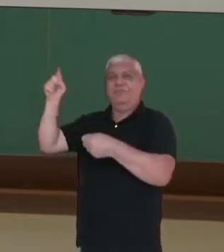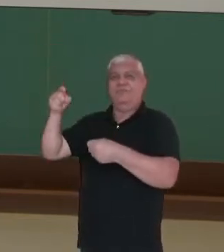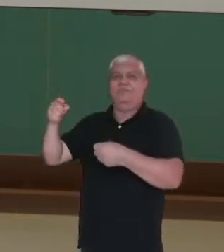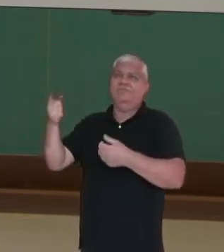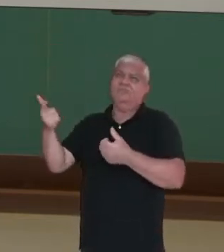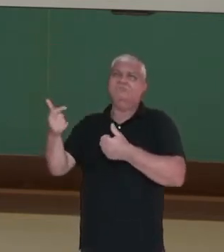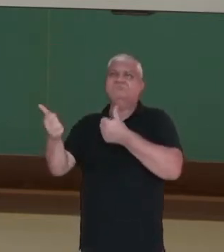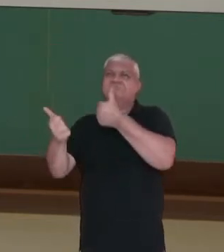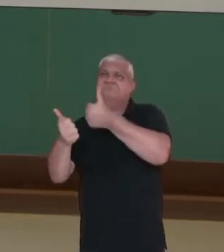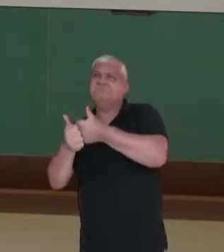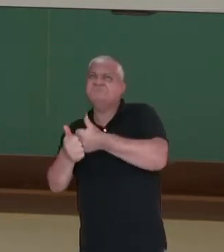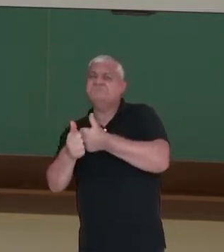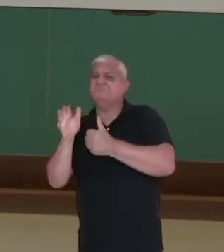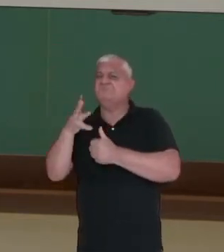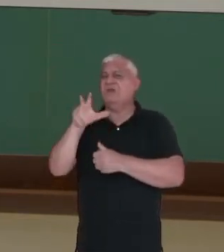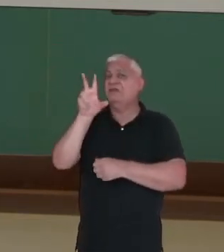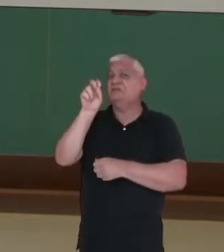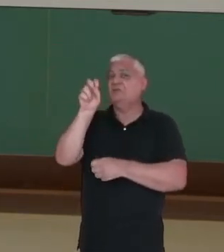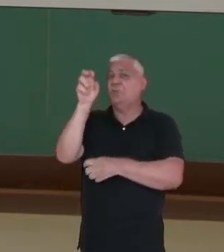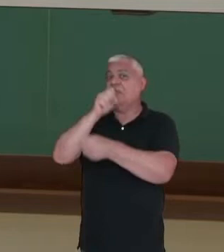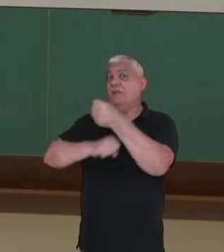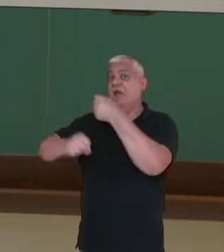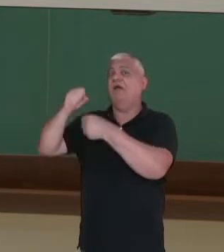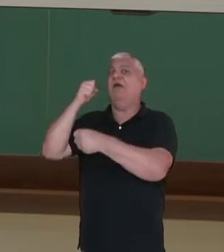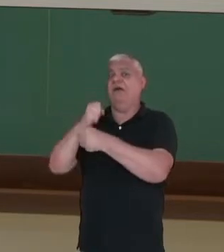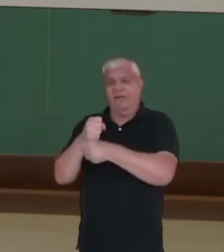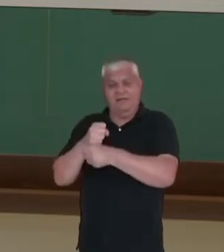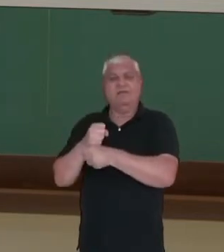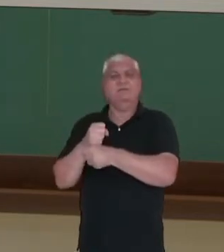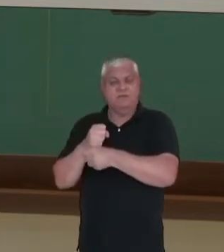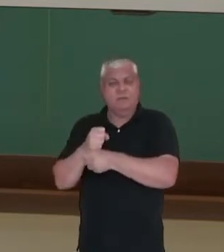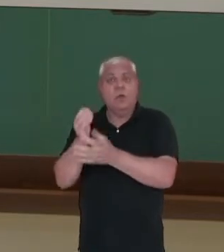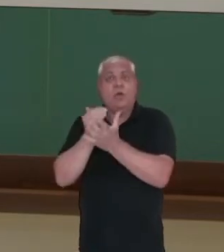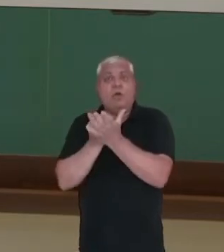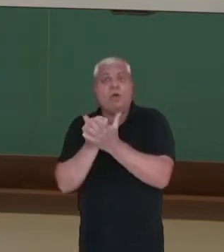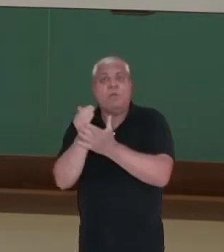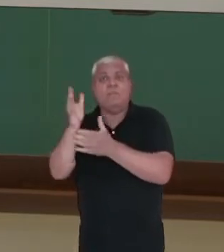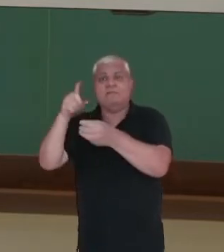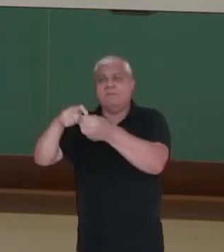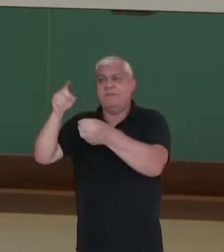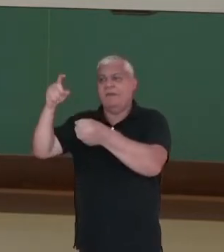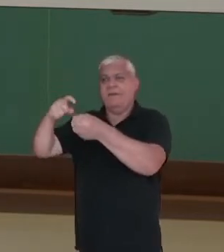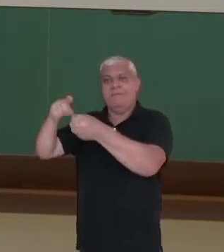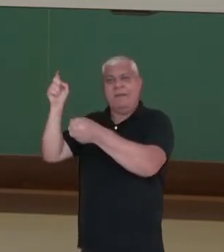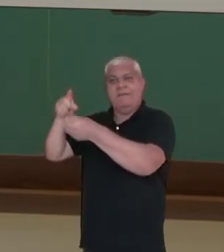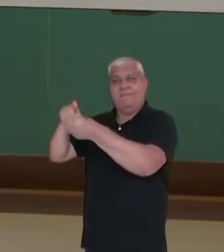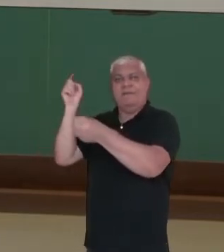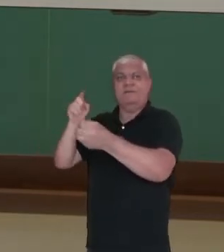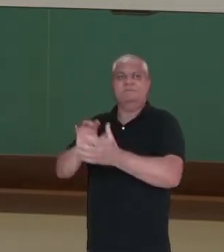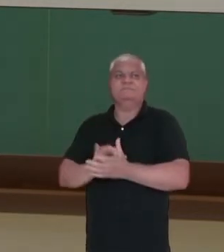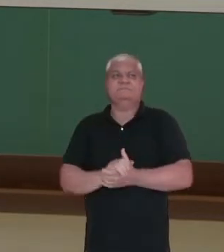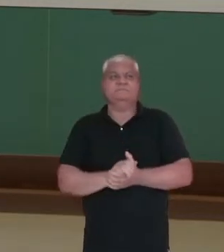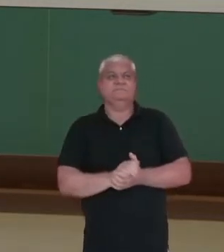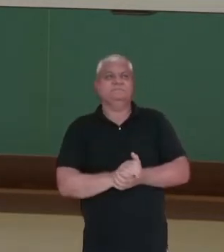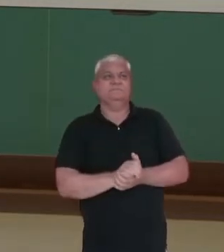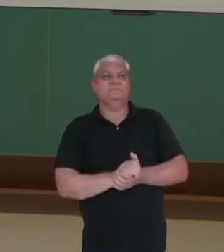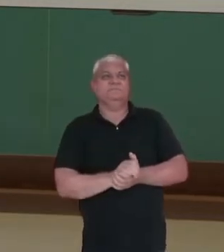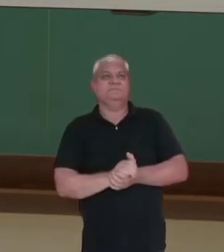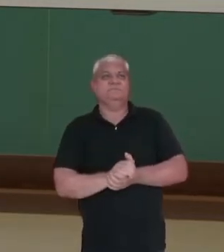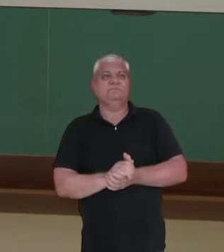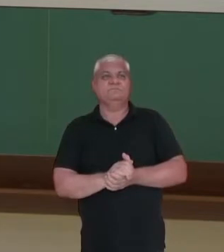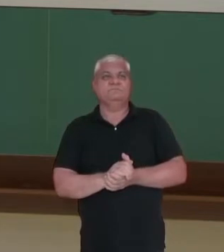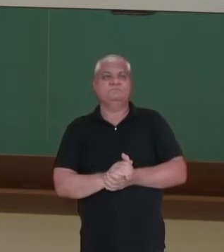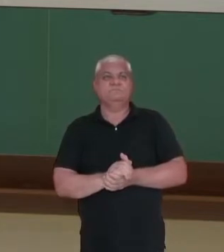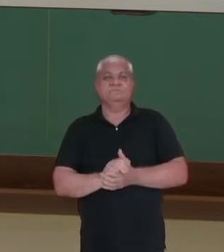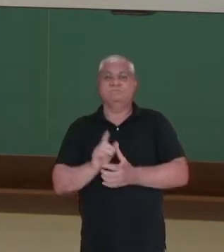últimos aí, próximos de 50 anos no passado, né, que eles começaram a ter o processo de independência. Muito bem. E aqui